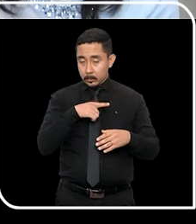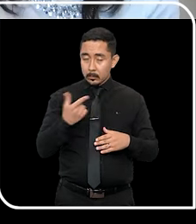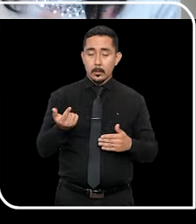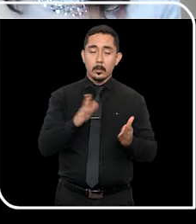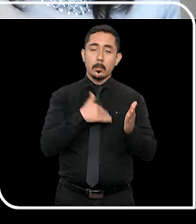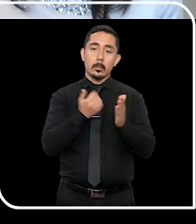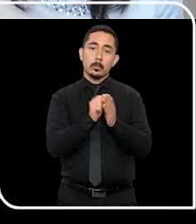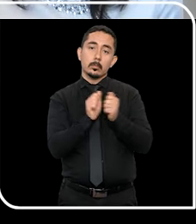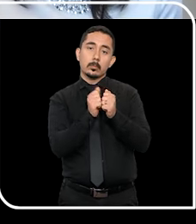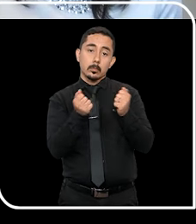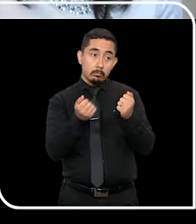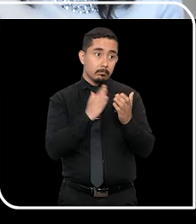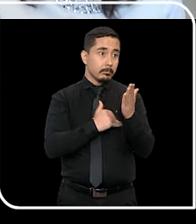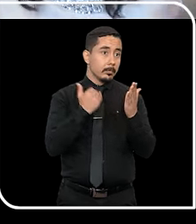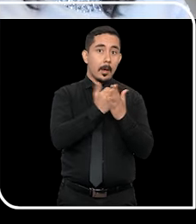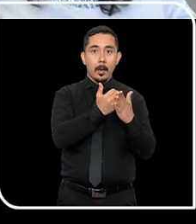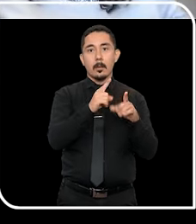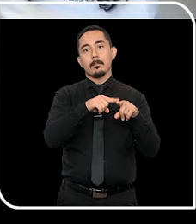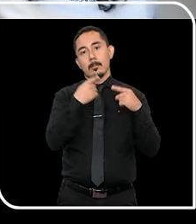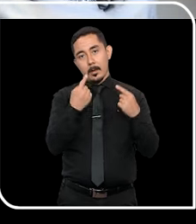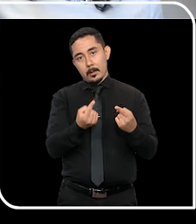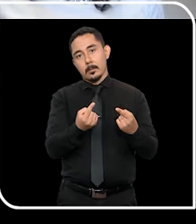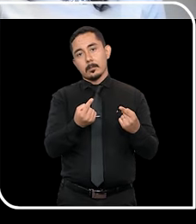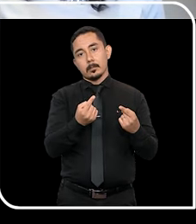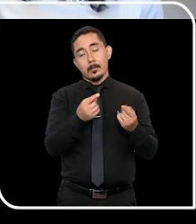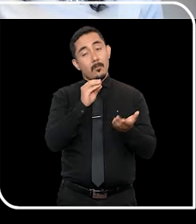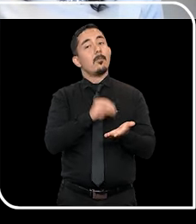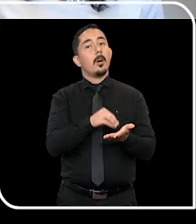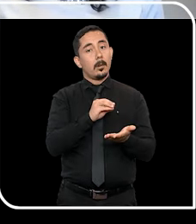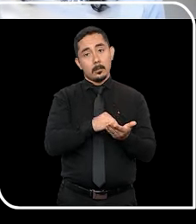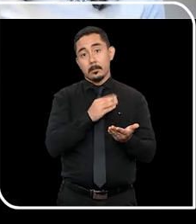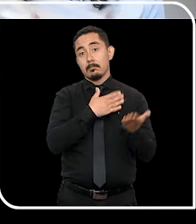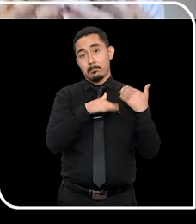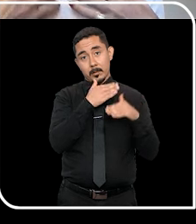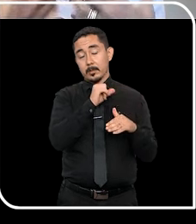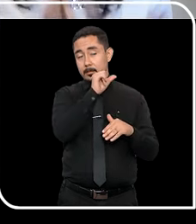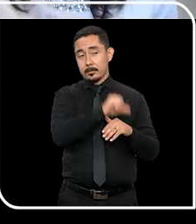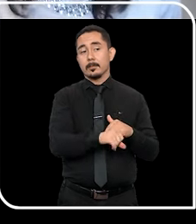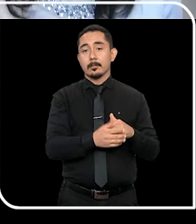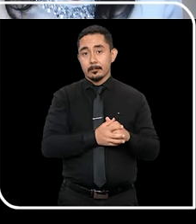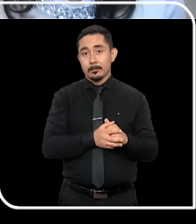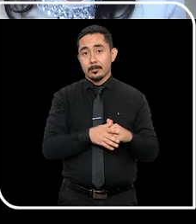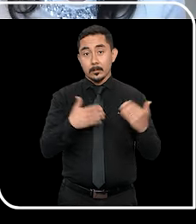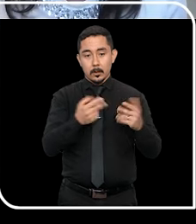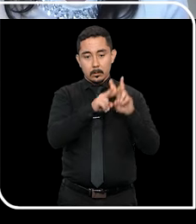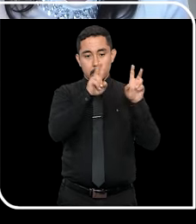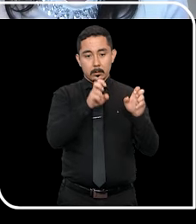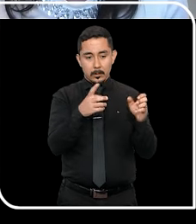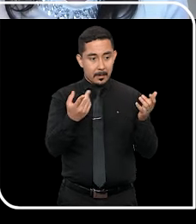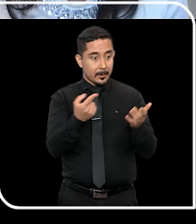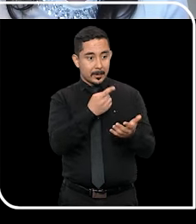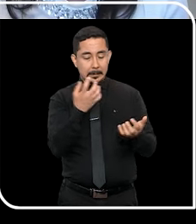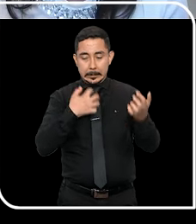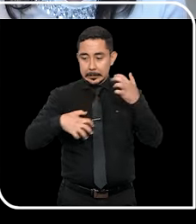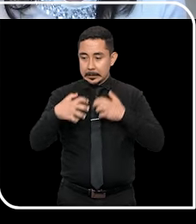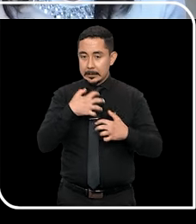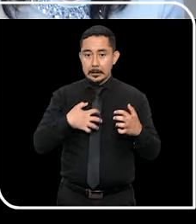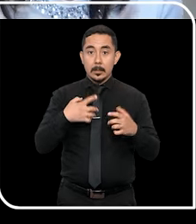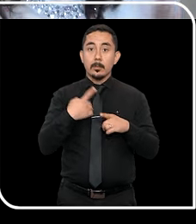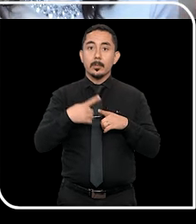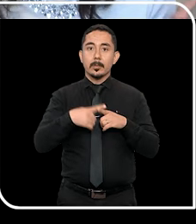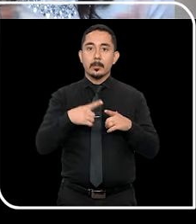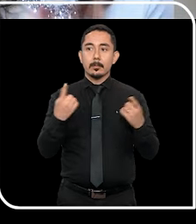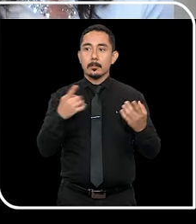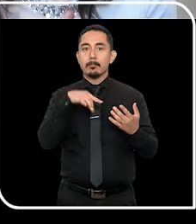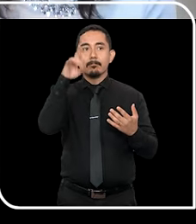mais apesar de ainda ser muito pouco é muito melhor do que no no passado e aí por isso que a gente chega com esse tema tão angustiante porque a